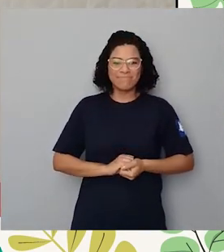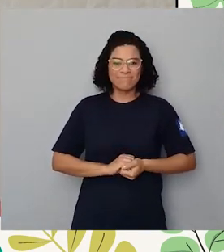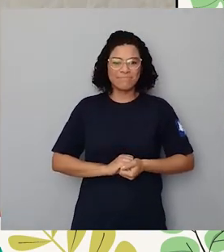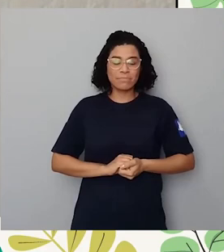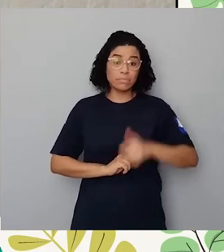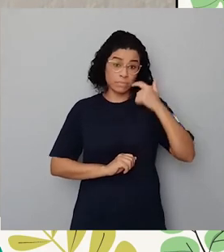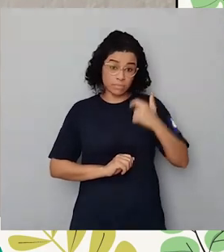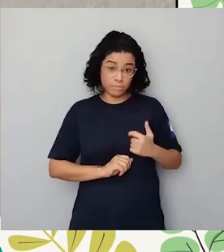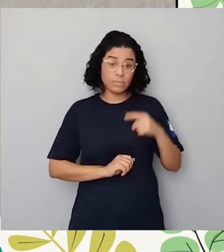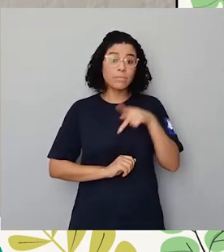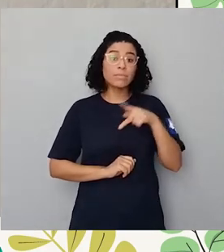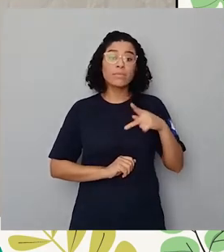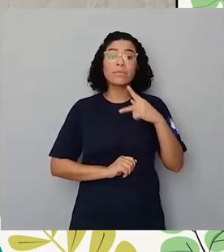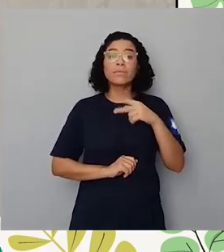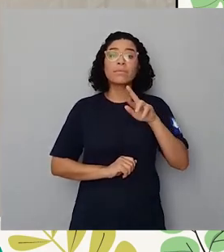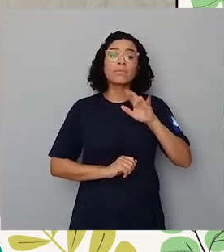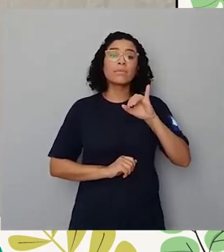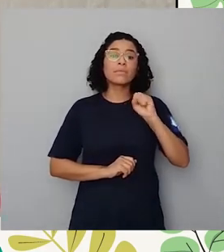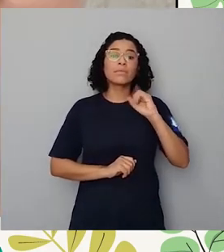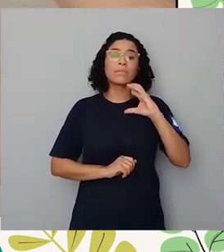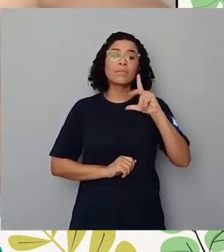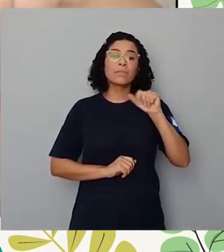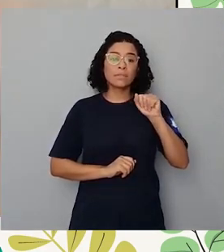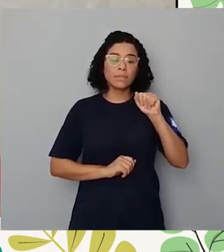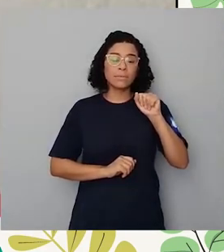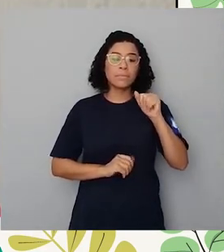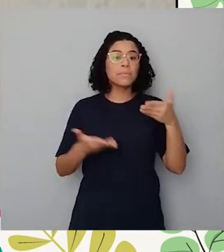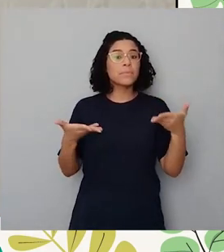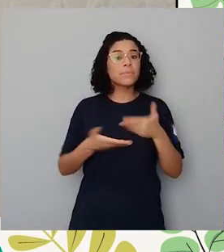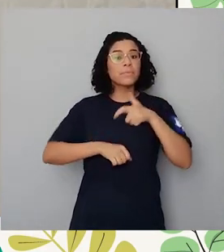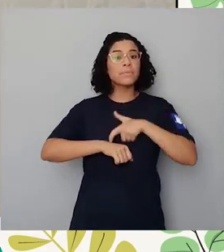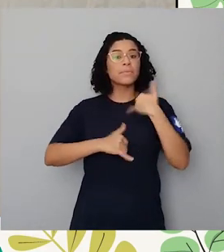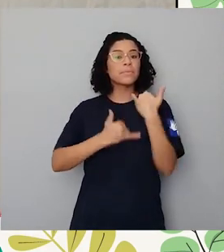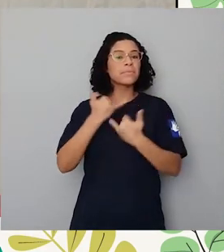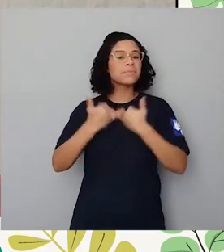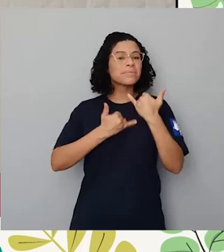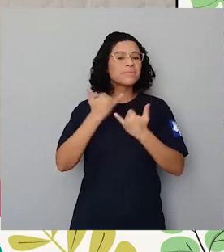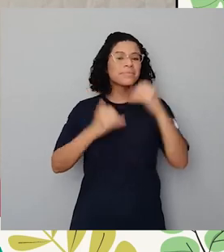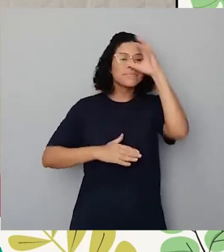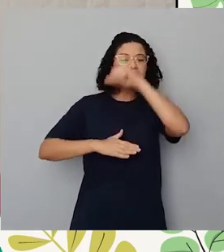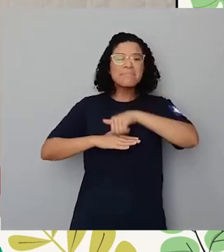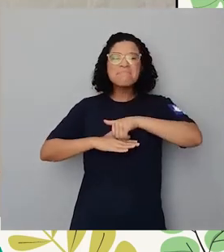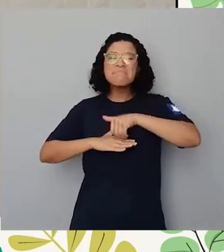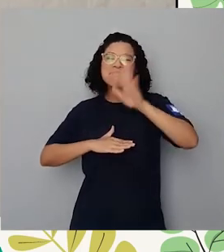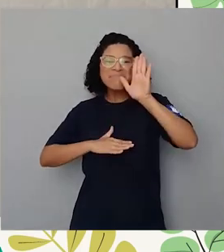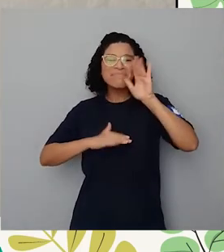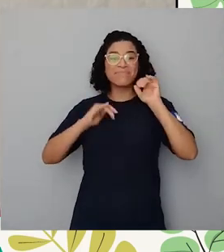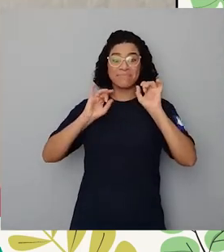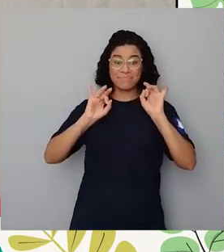bem. Eu sou a professora Priscila e esse é o Brincando que se Aprende.